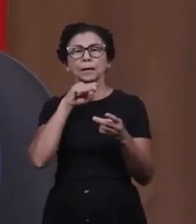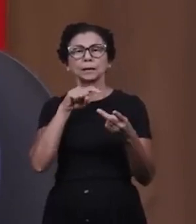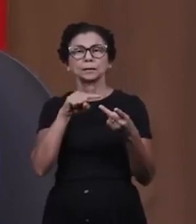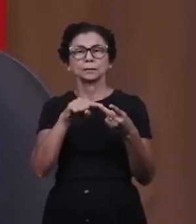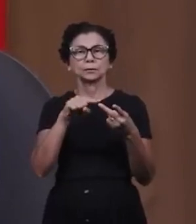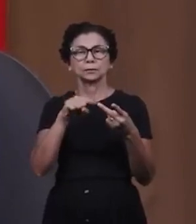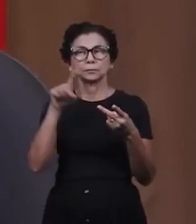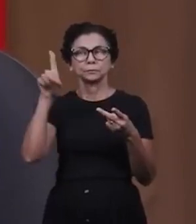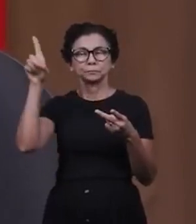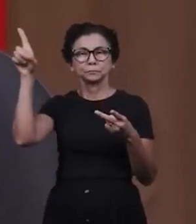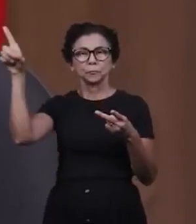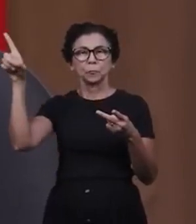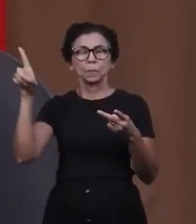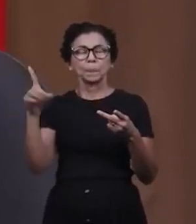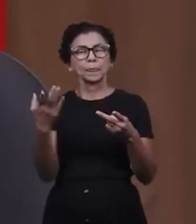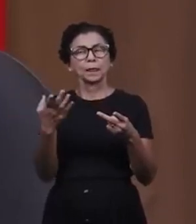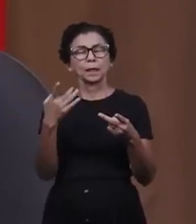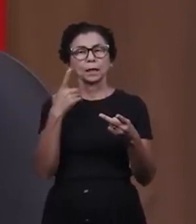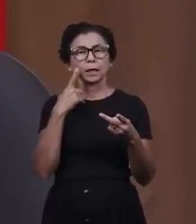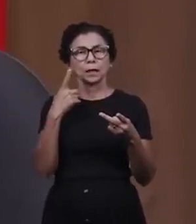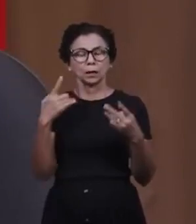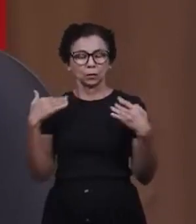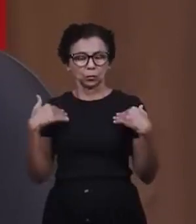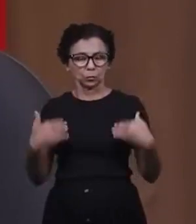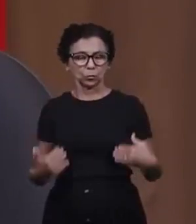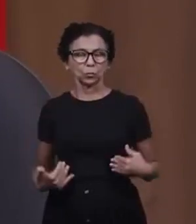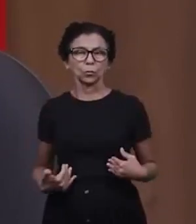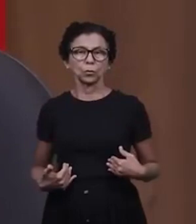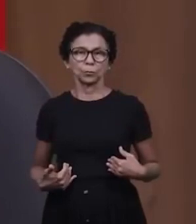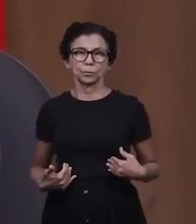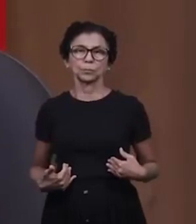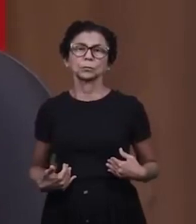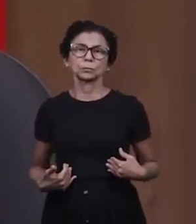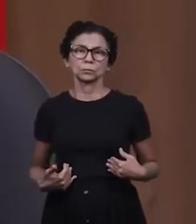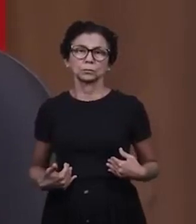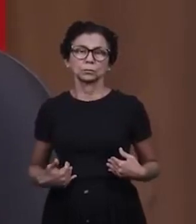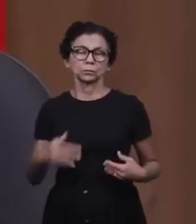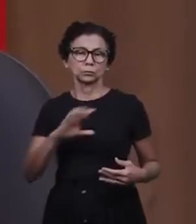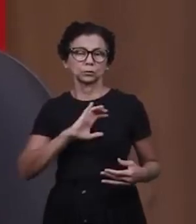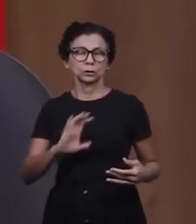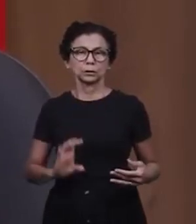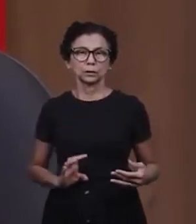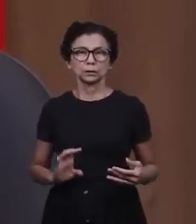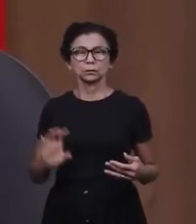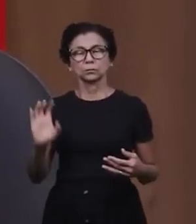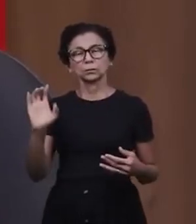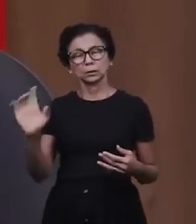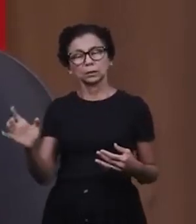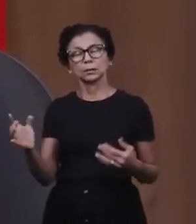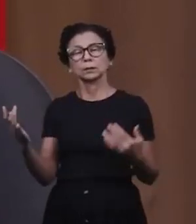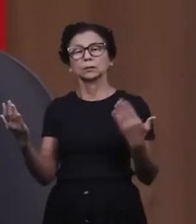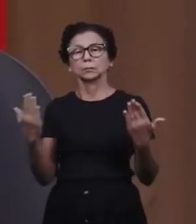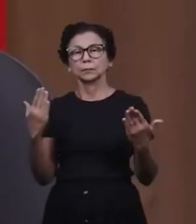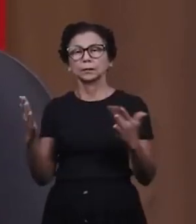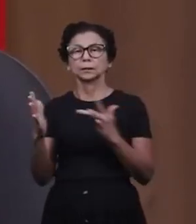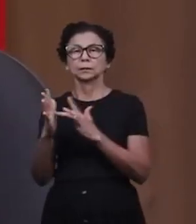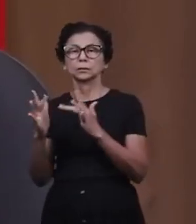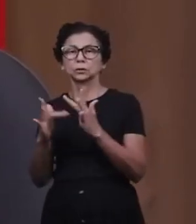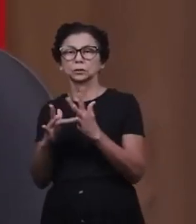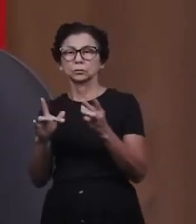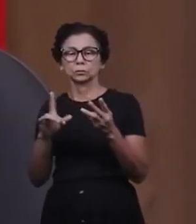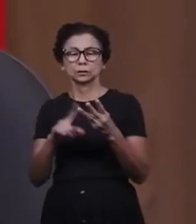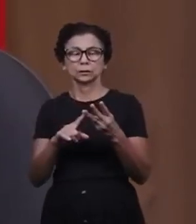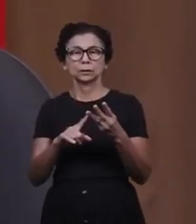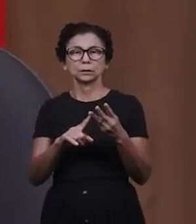figura de corpo que fala de Jesus, porque a igreja é corpo de Cristo. E o sangue fala do Espírito.